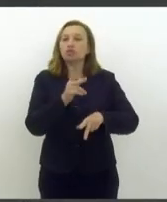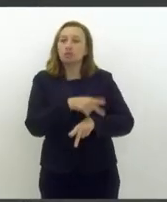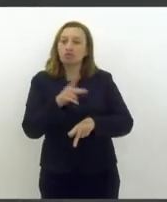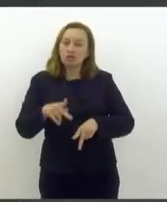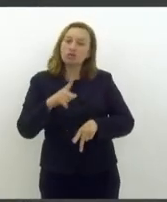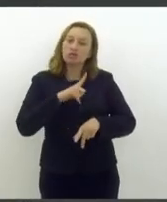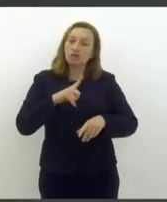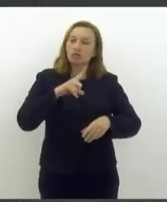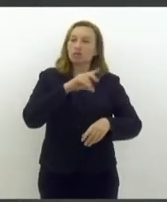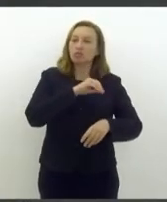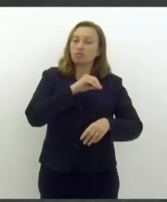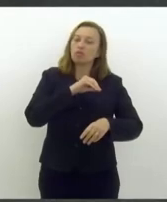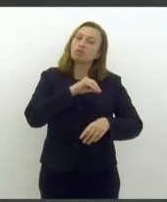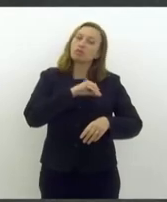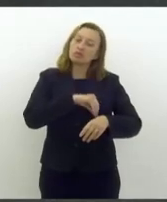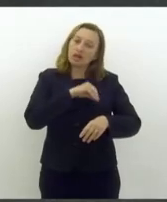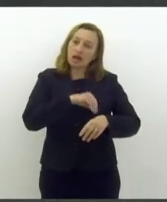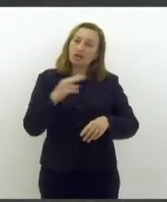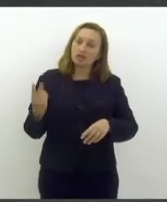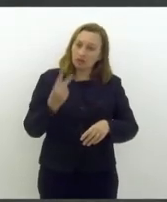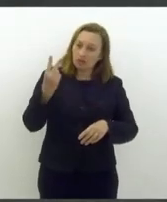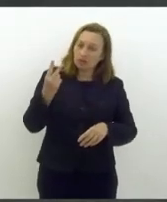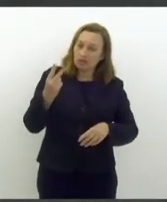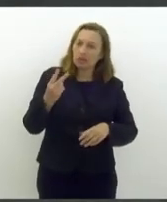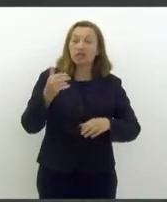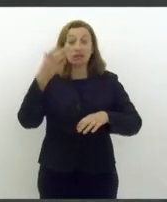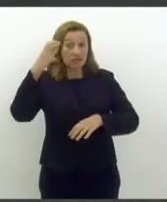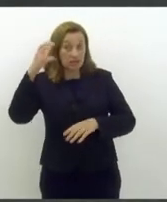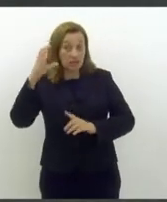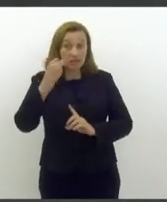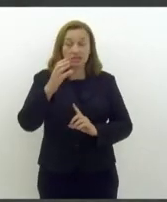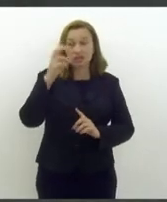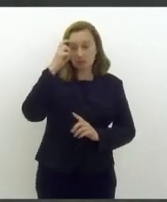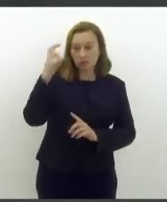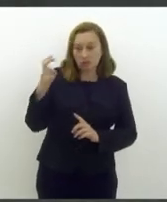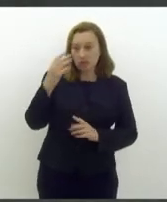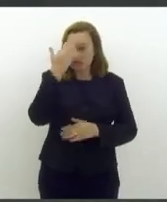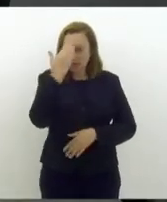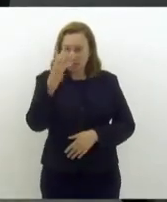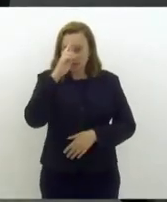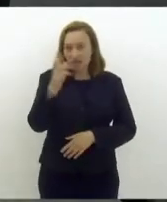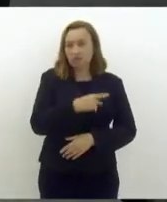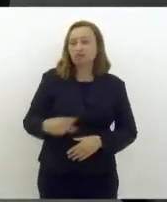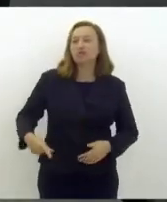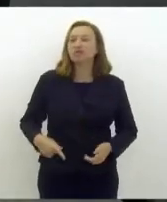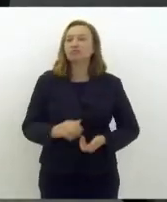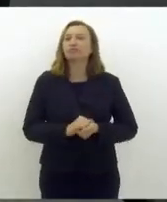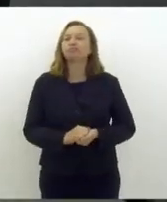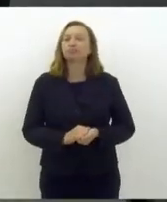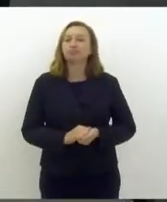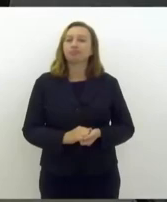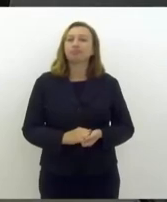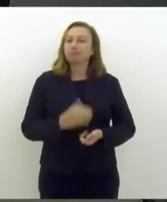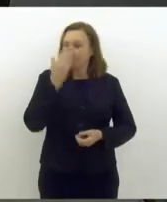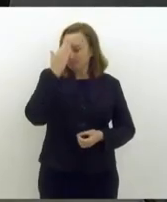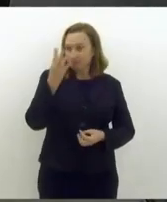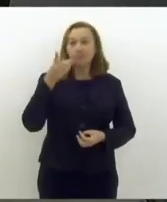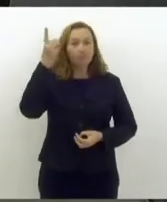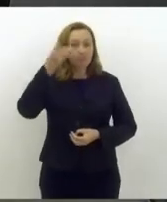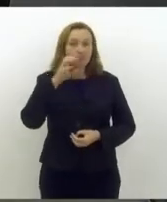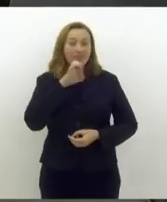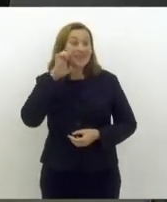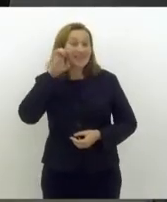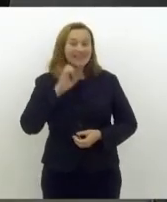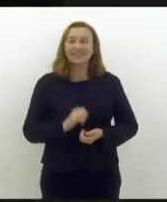recomposição imediata do seu valor sem se cultura agradece Obrigada presidente Obrigado deputada